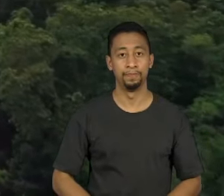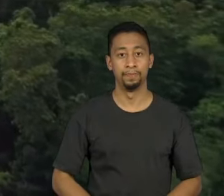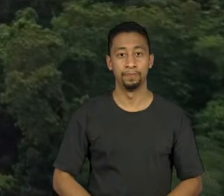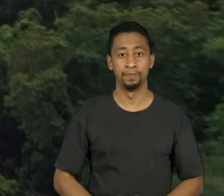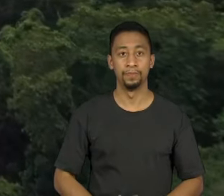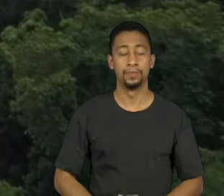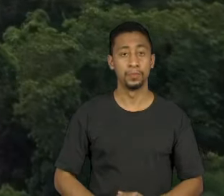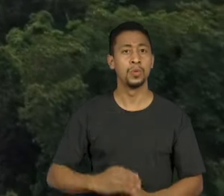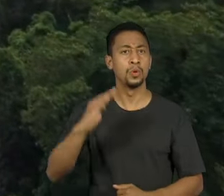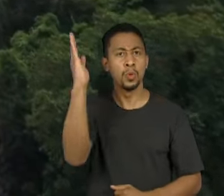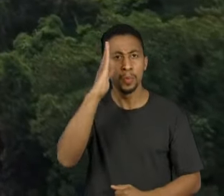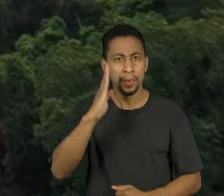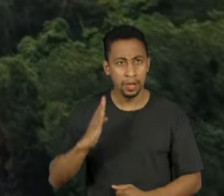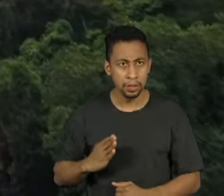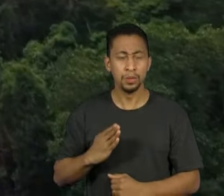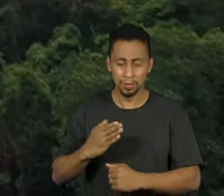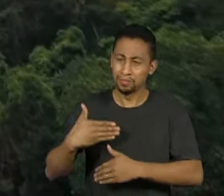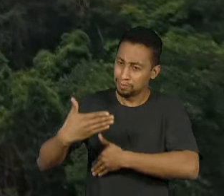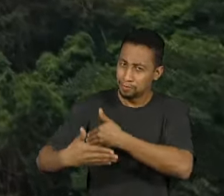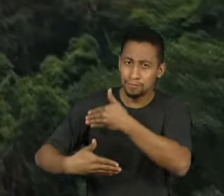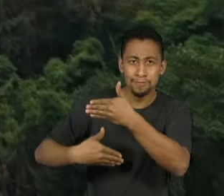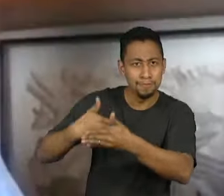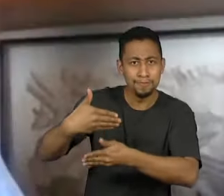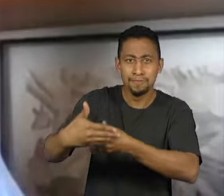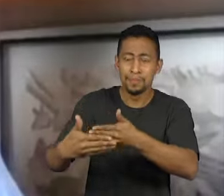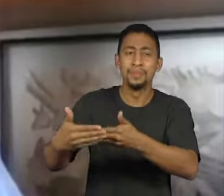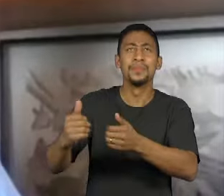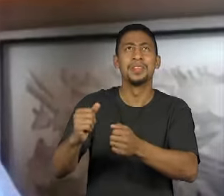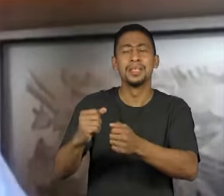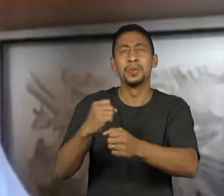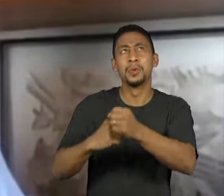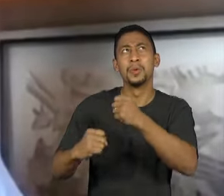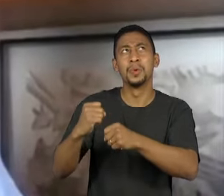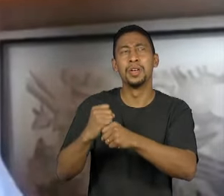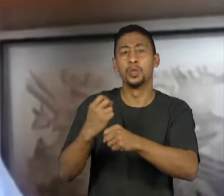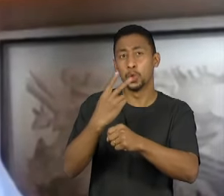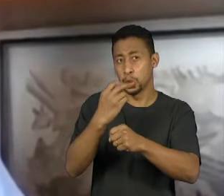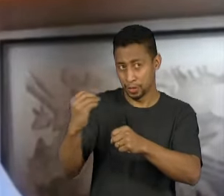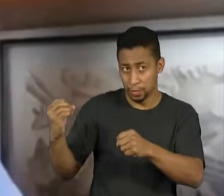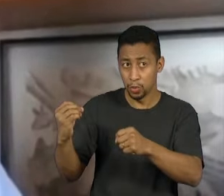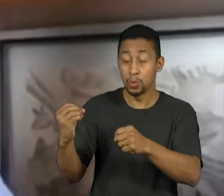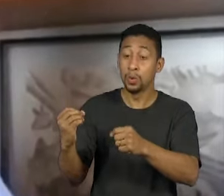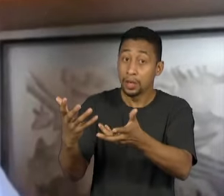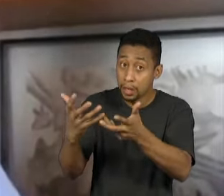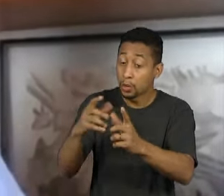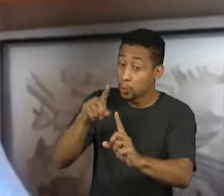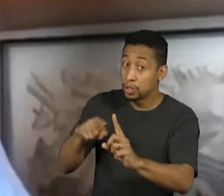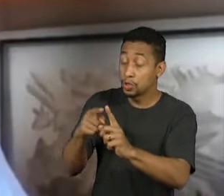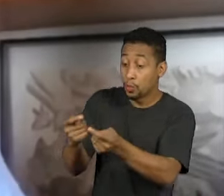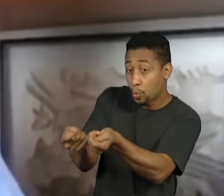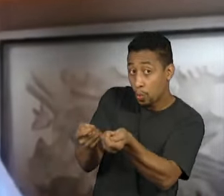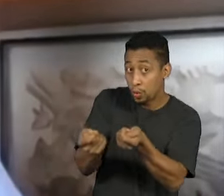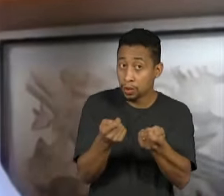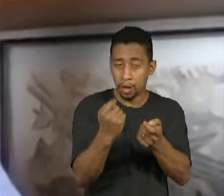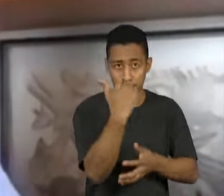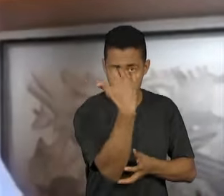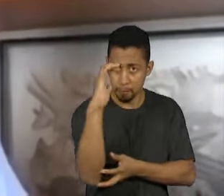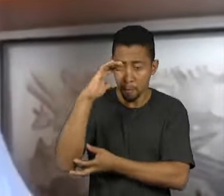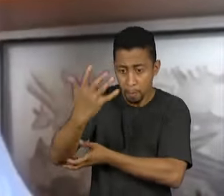O Brasil entrou numa trajetória no começo da década de 2000 de controlar o desmatamento em todos os seus biomas, né? E ele